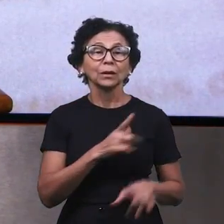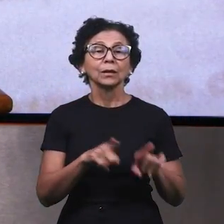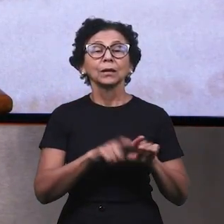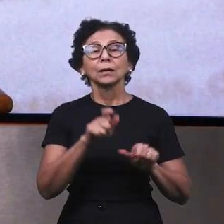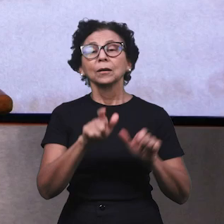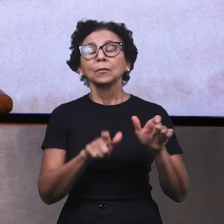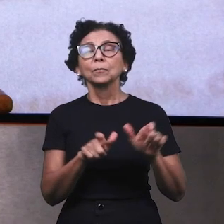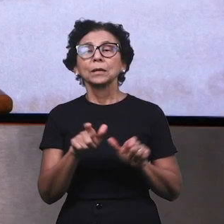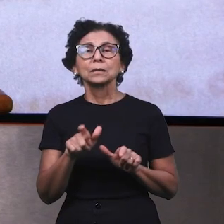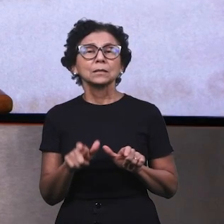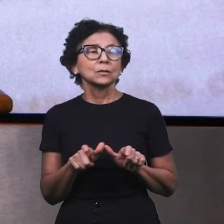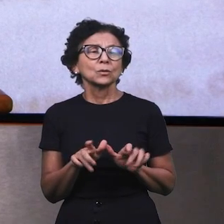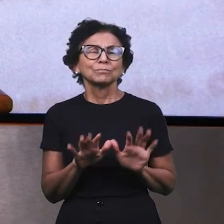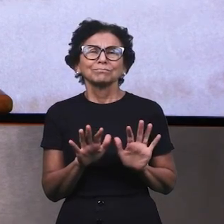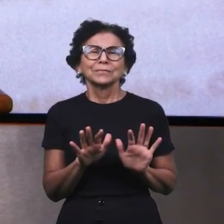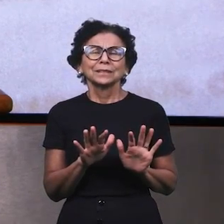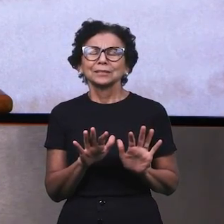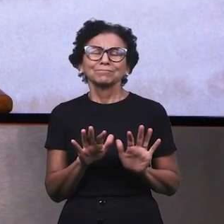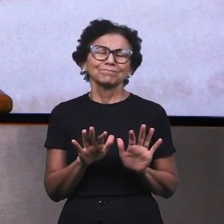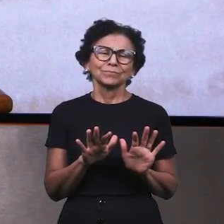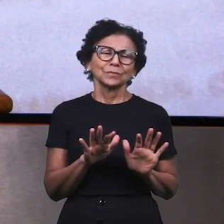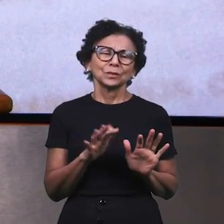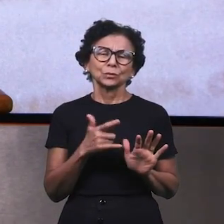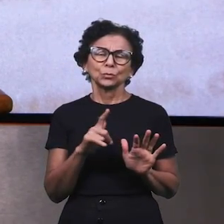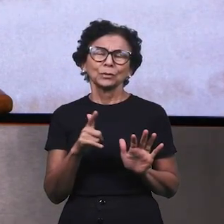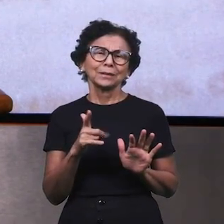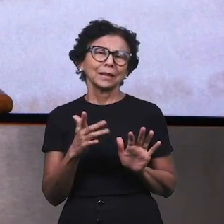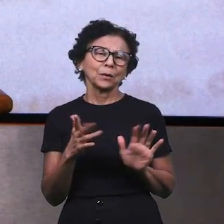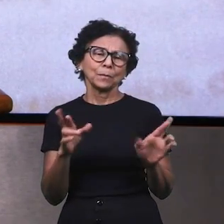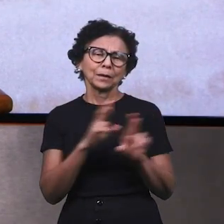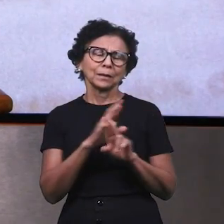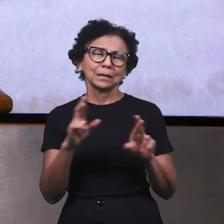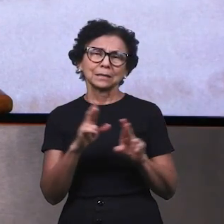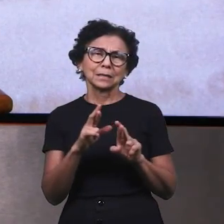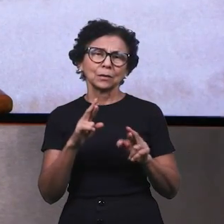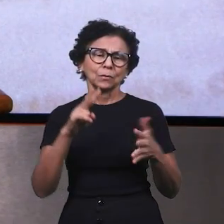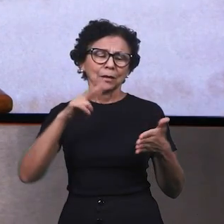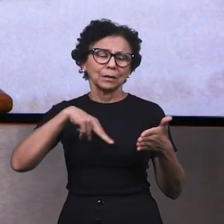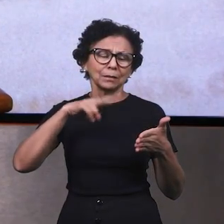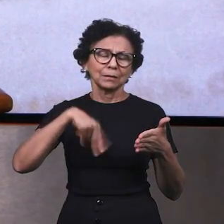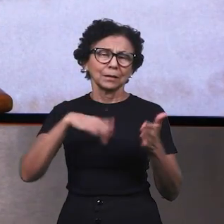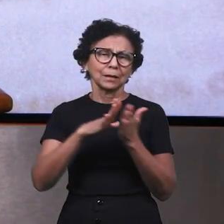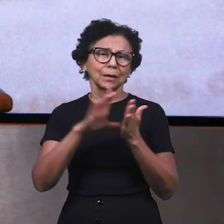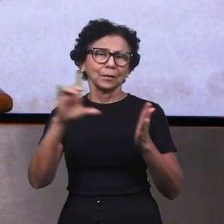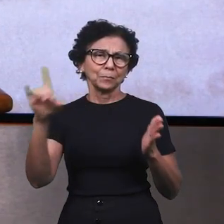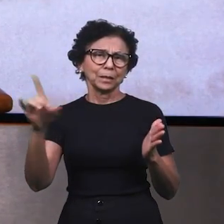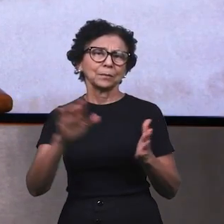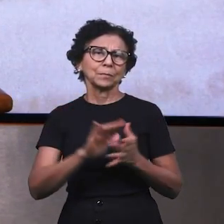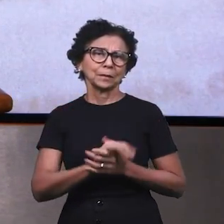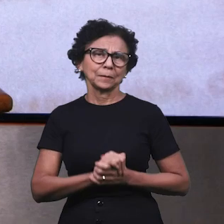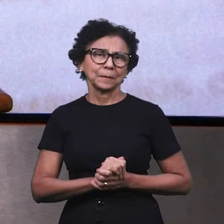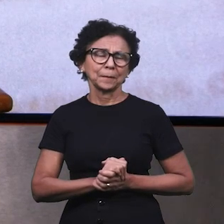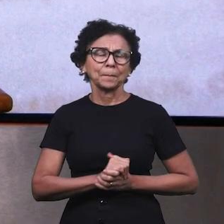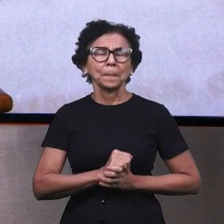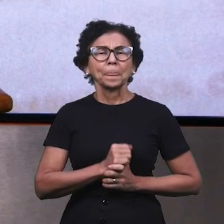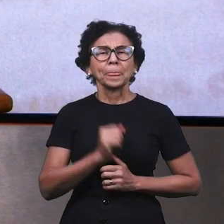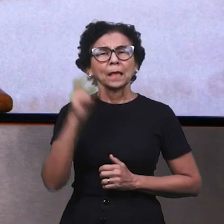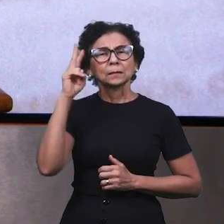pessoas que não estão familiarizadas com a Bíblia. A história do valente